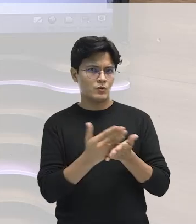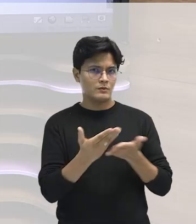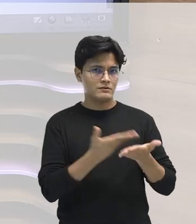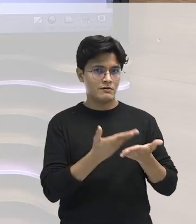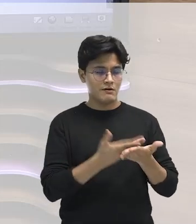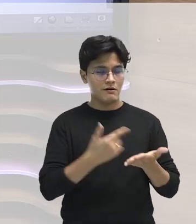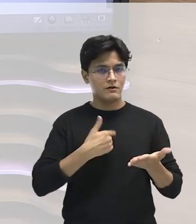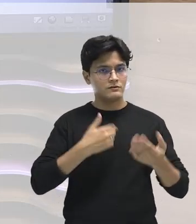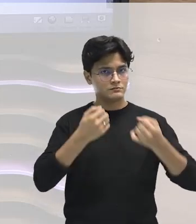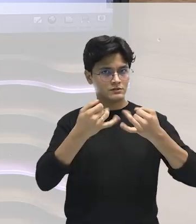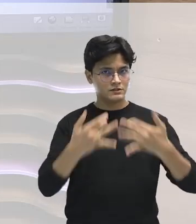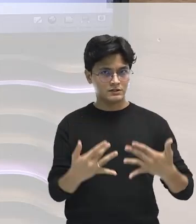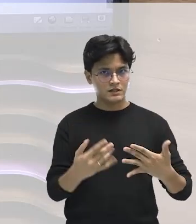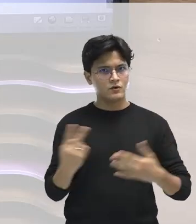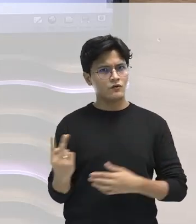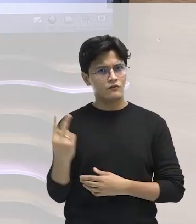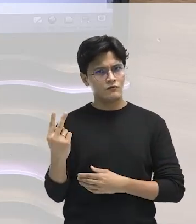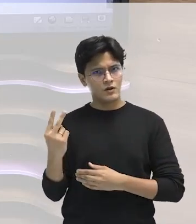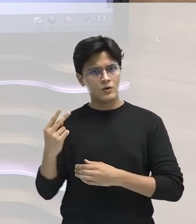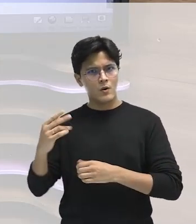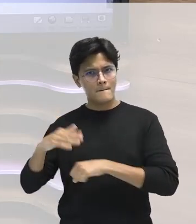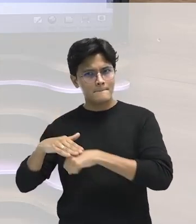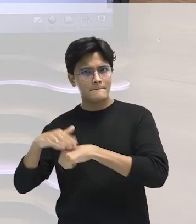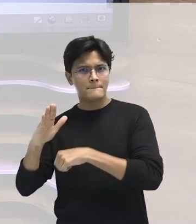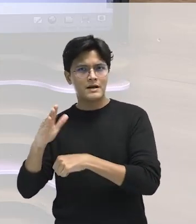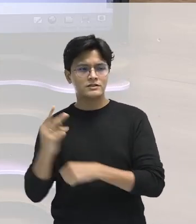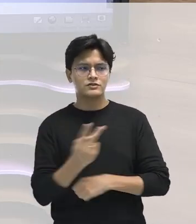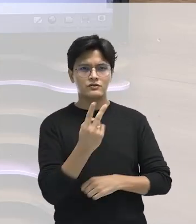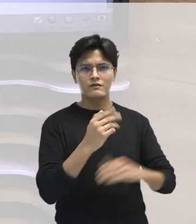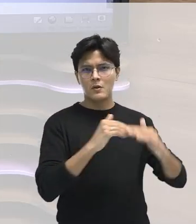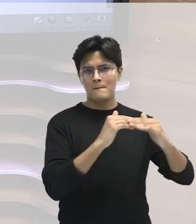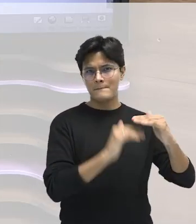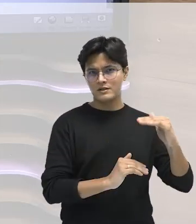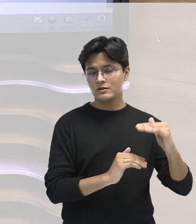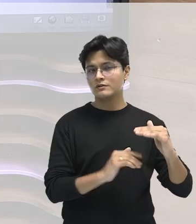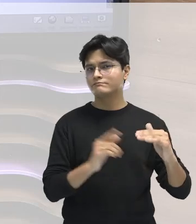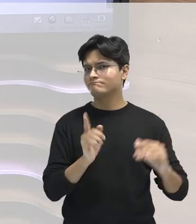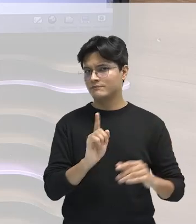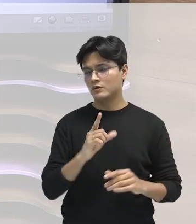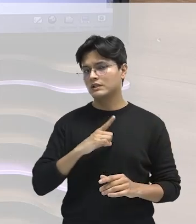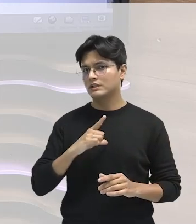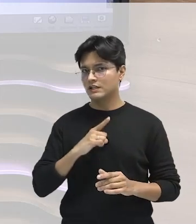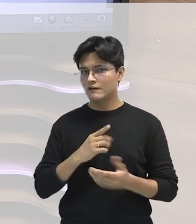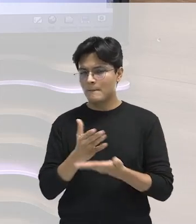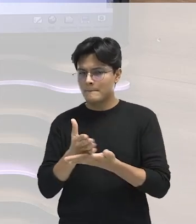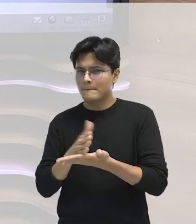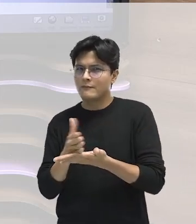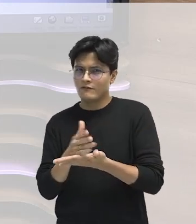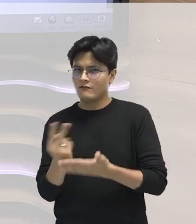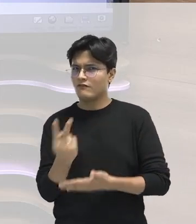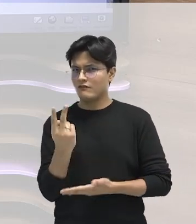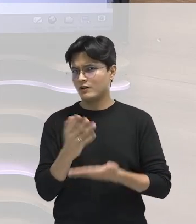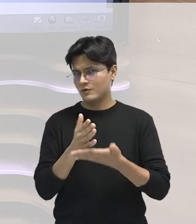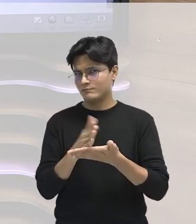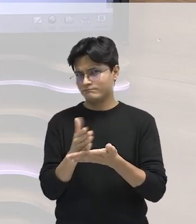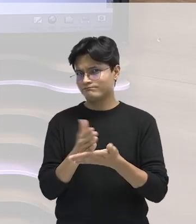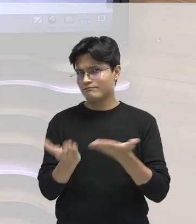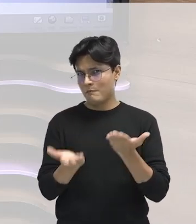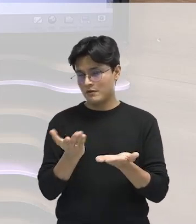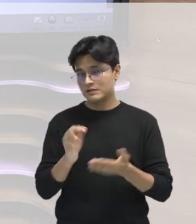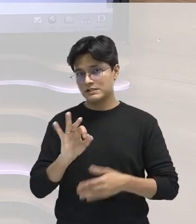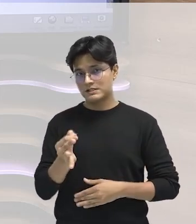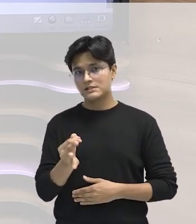nem o valor maior e nem o valor menor. Eu tenho ali um valor intermediário, tá? E esse valor intermediário ele vai ser